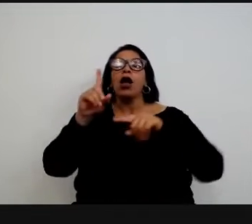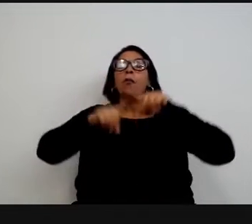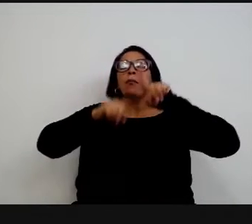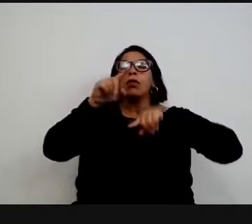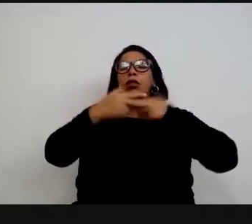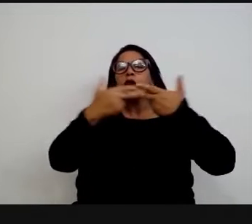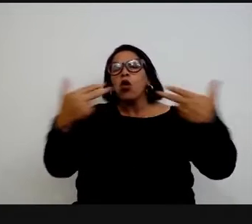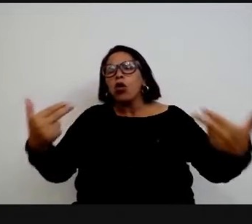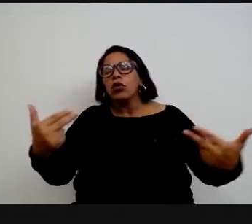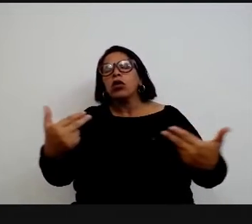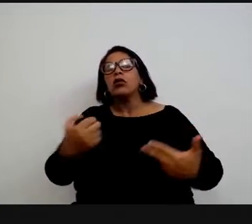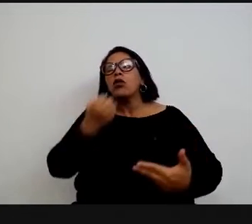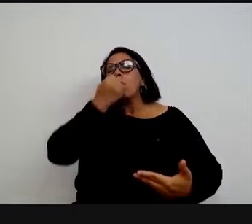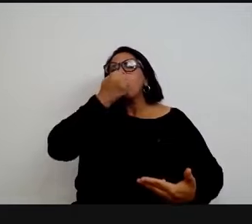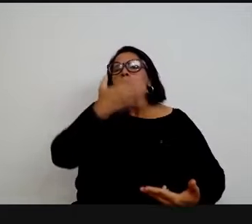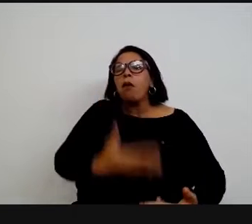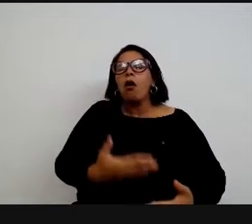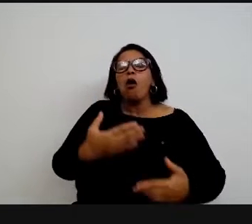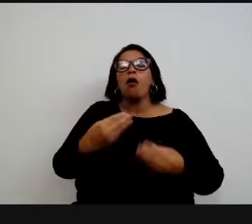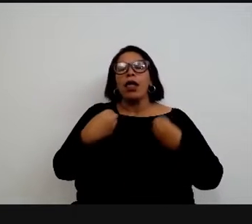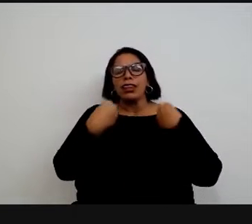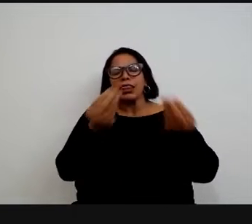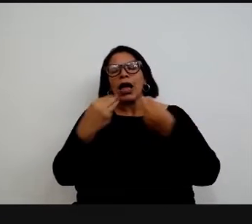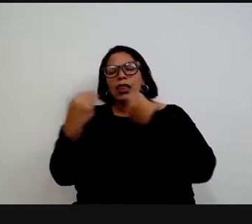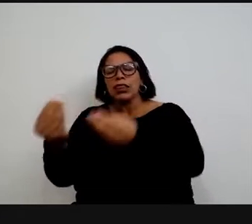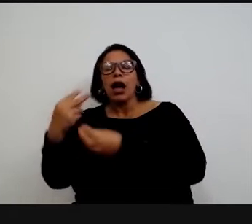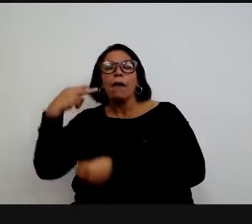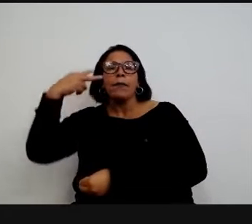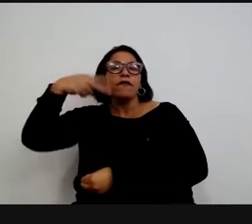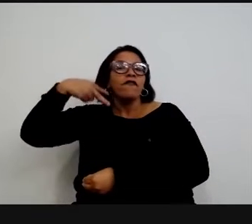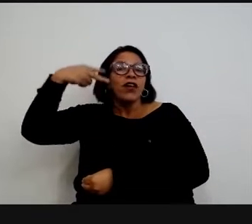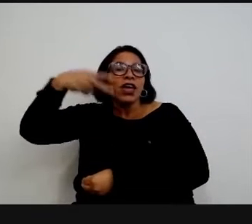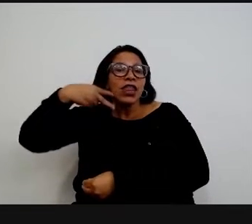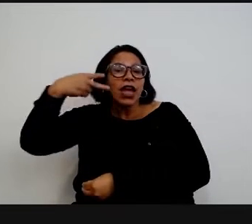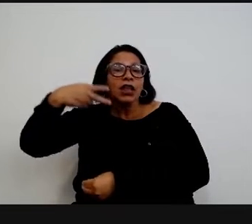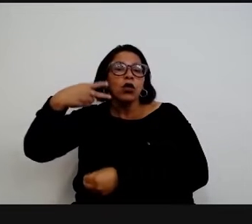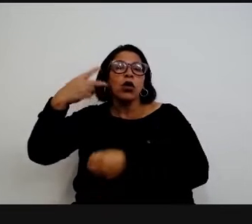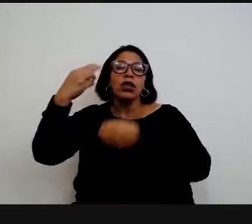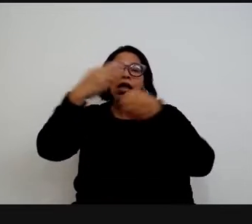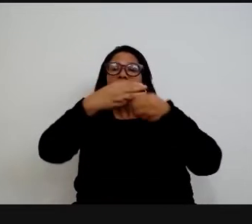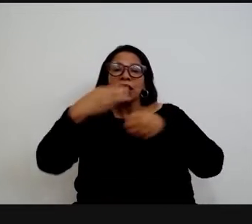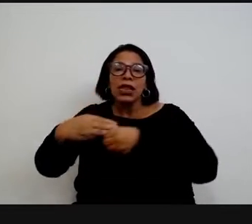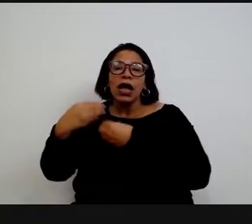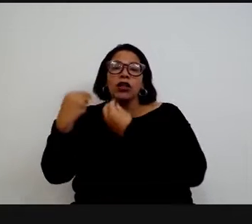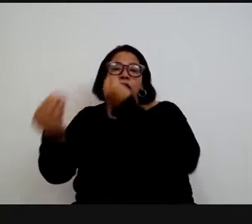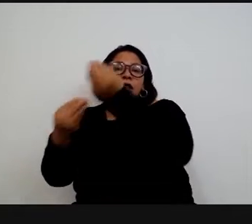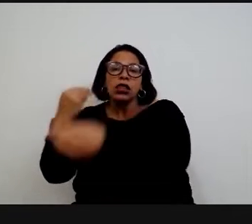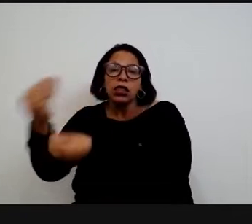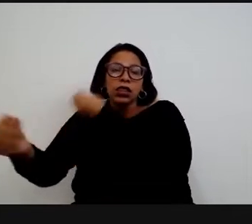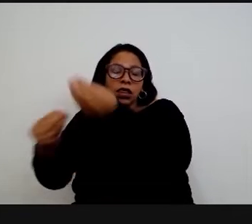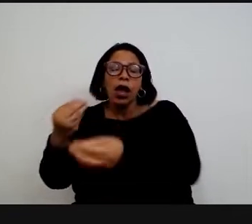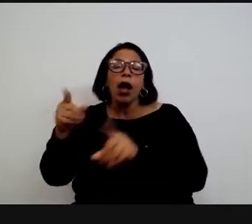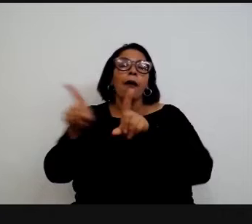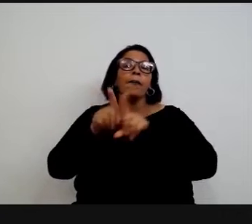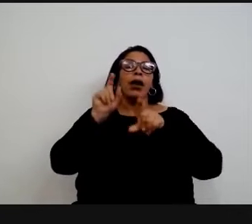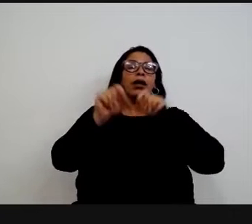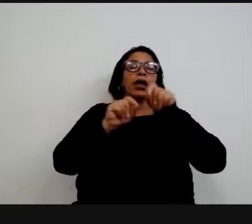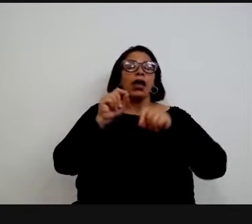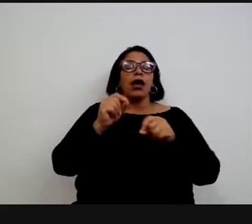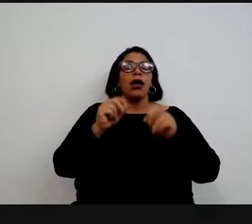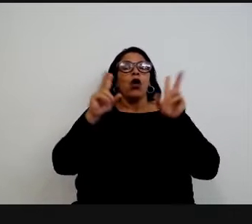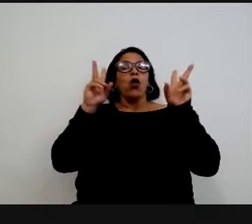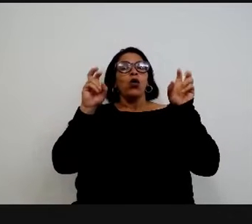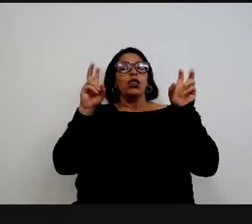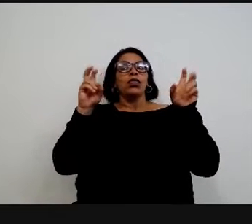robusto e organizado para vereadores e servidores do Legislativo Municipal, que basicamente